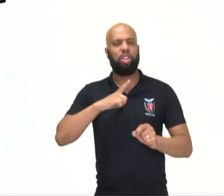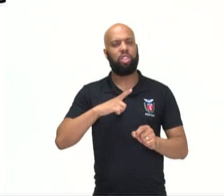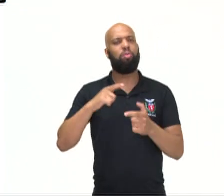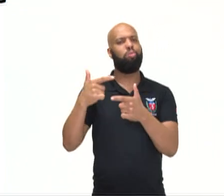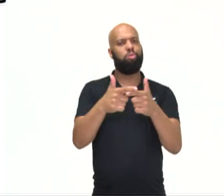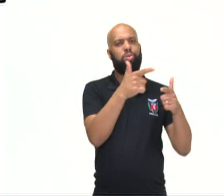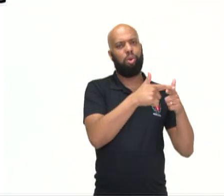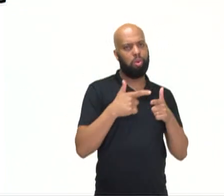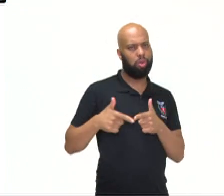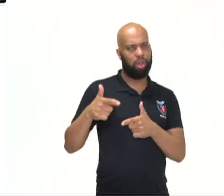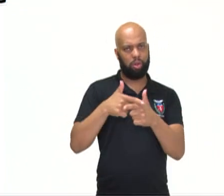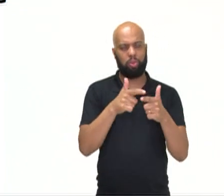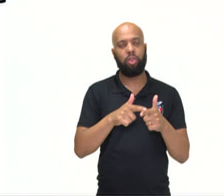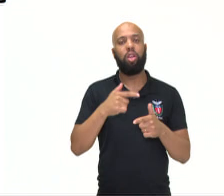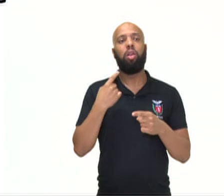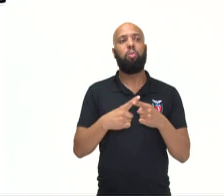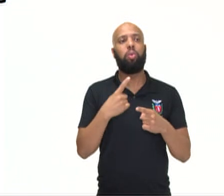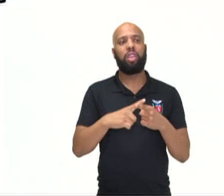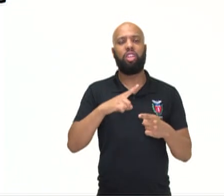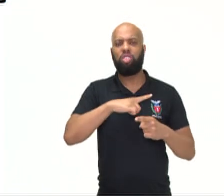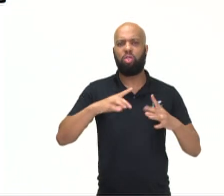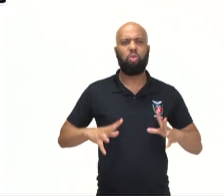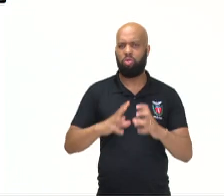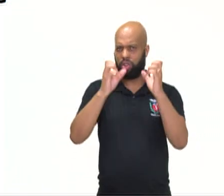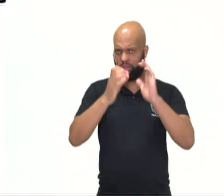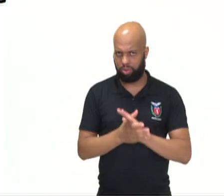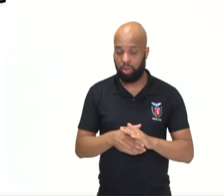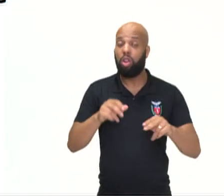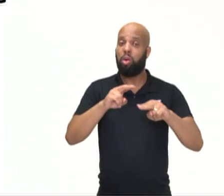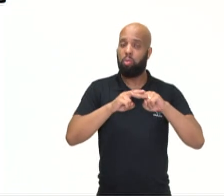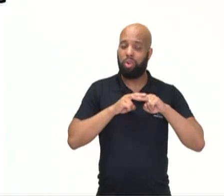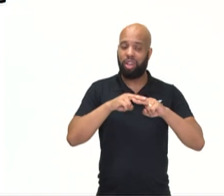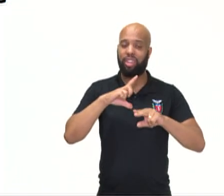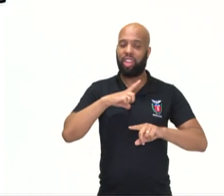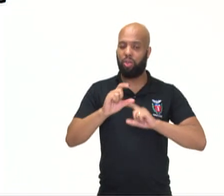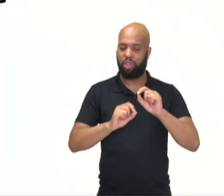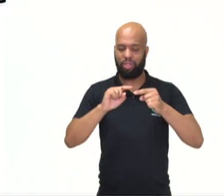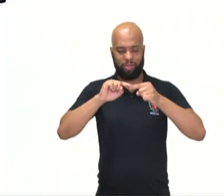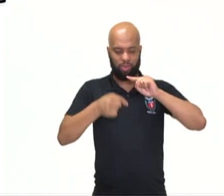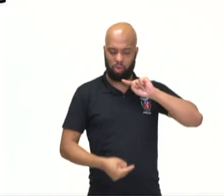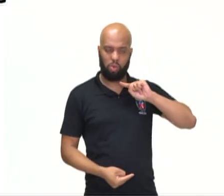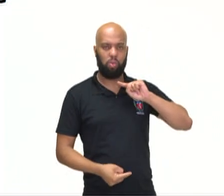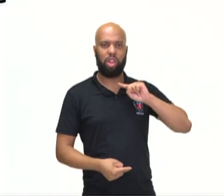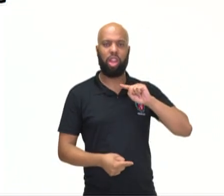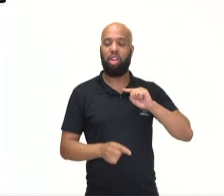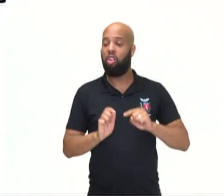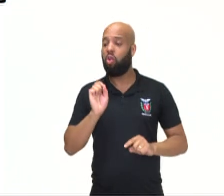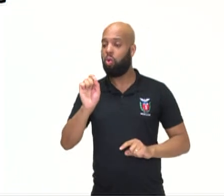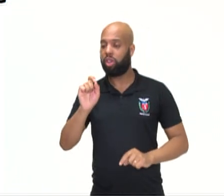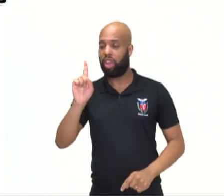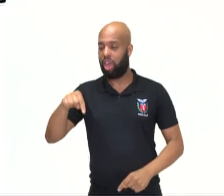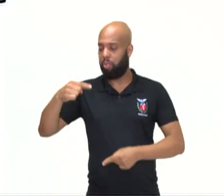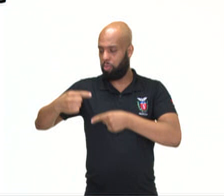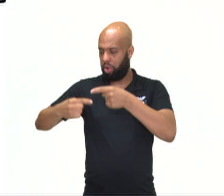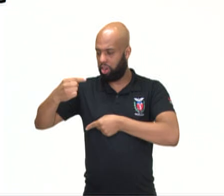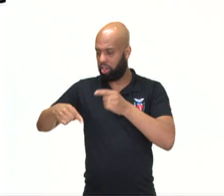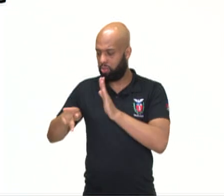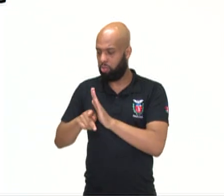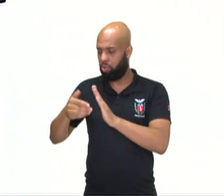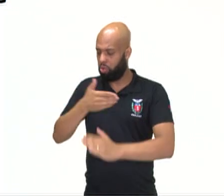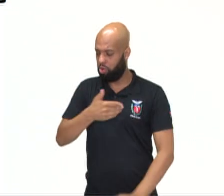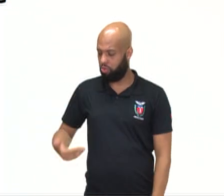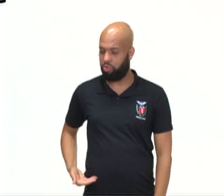conflitos. Eles existiam muitas vezes por causa da discordância entre a política do governo